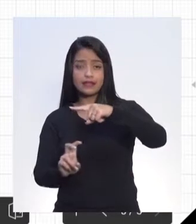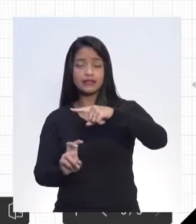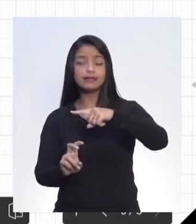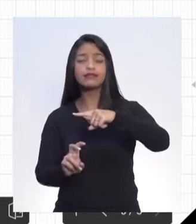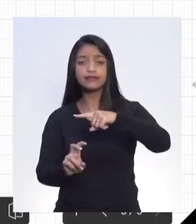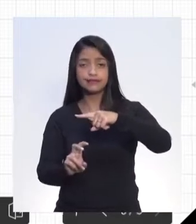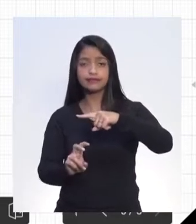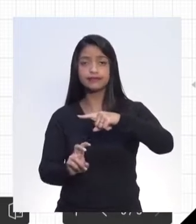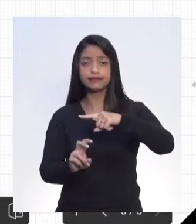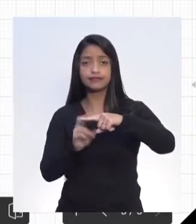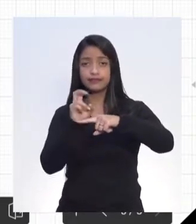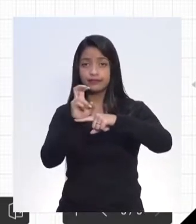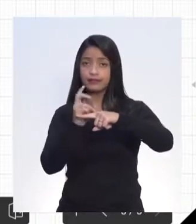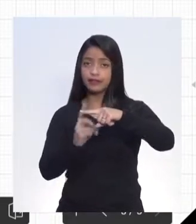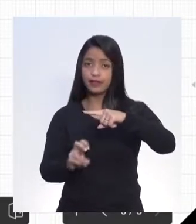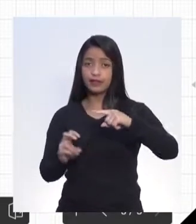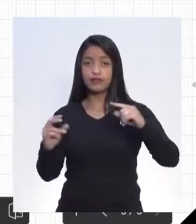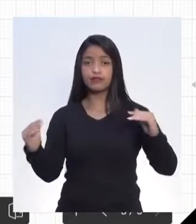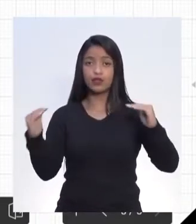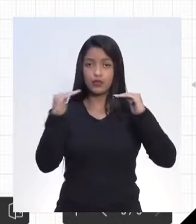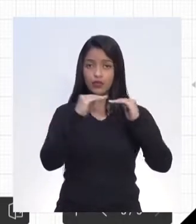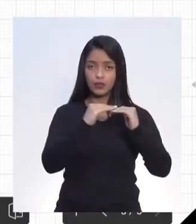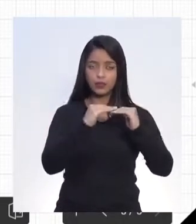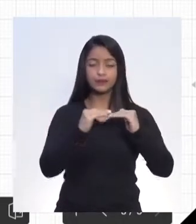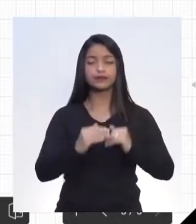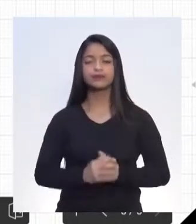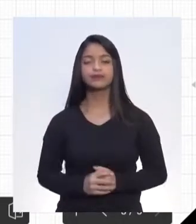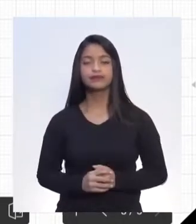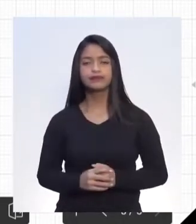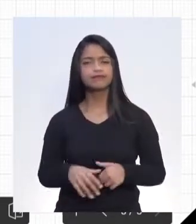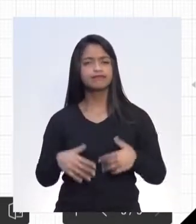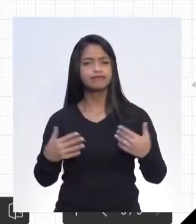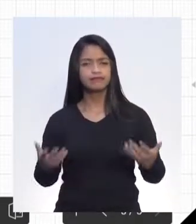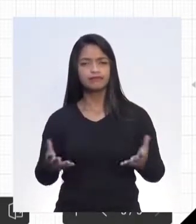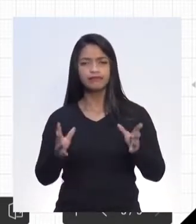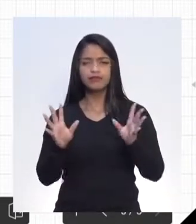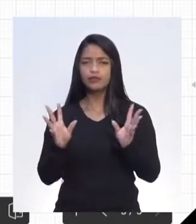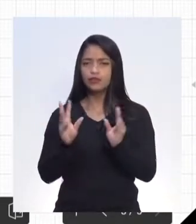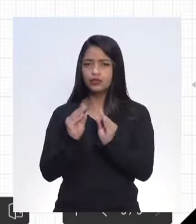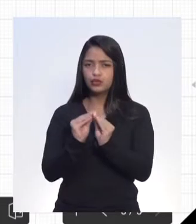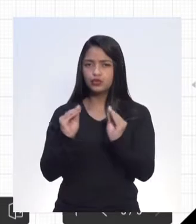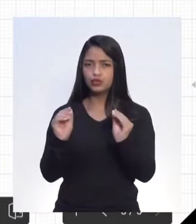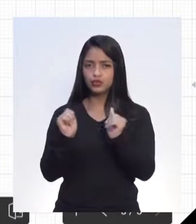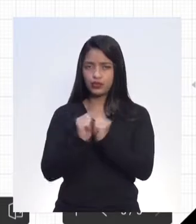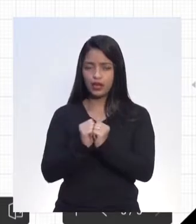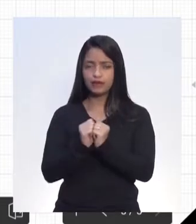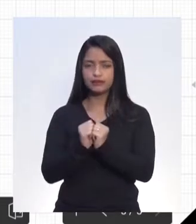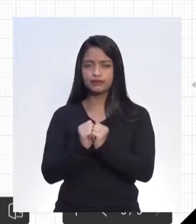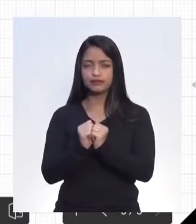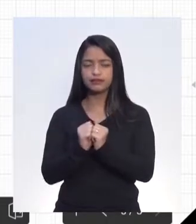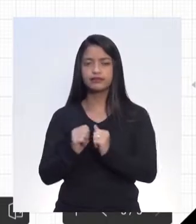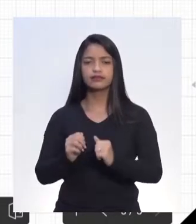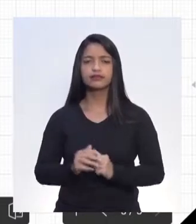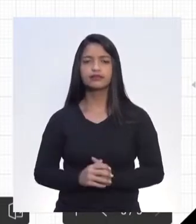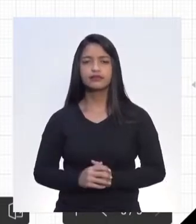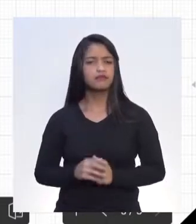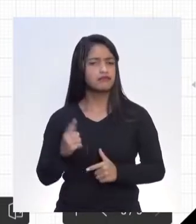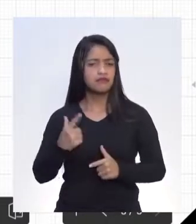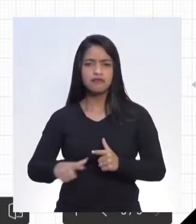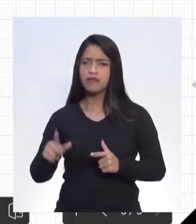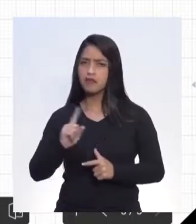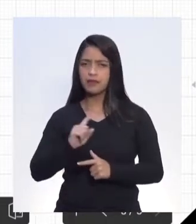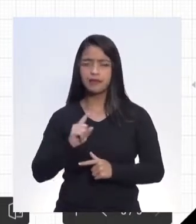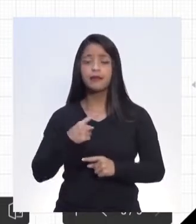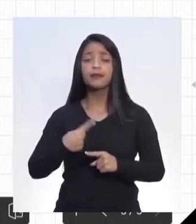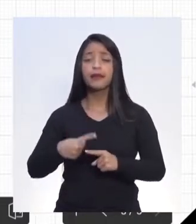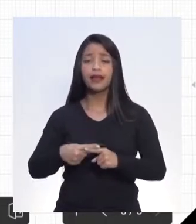que é a fração equivalente a ela. Então, se a gente juntar aqui, ó, as duas frações, não tem problema, porque os